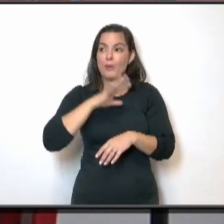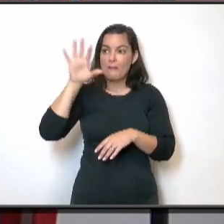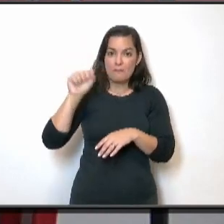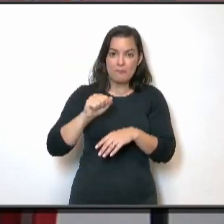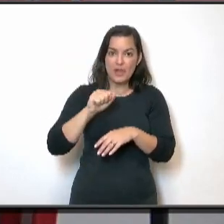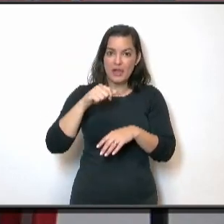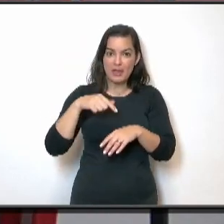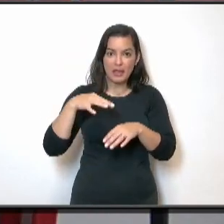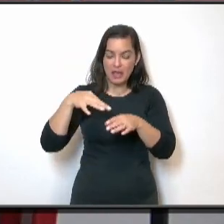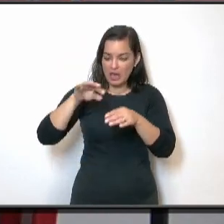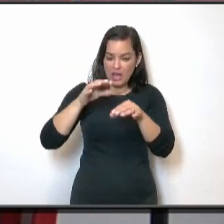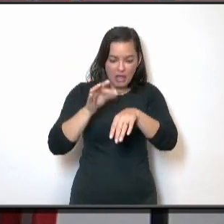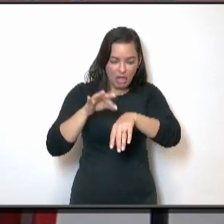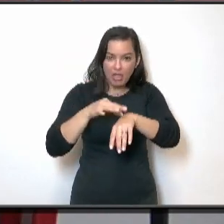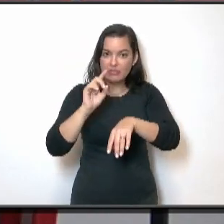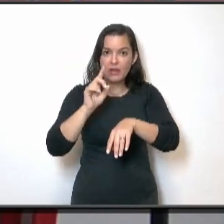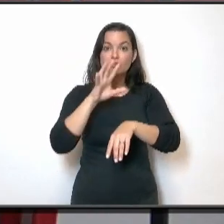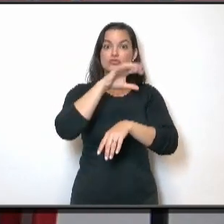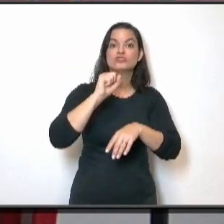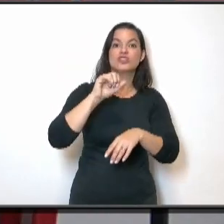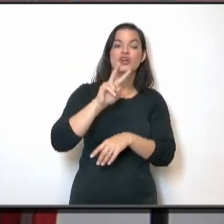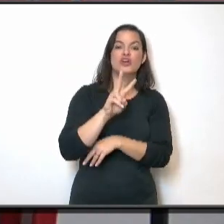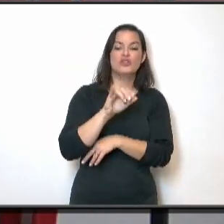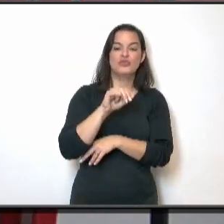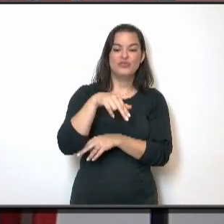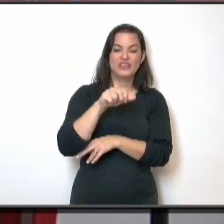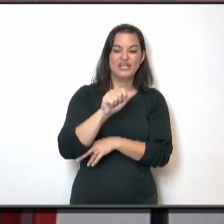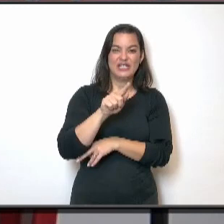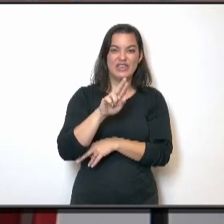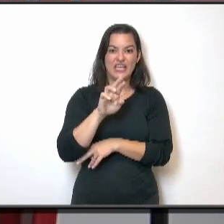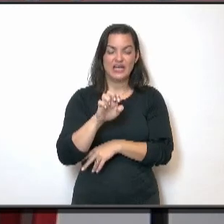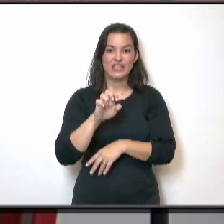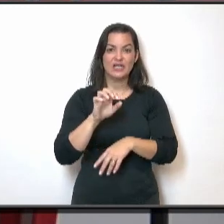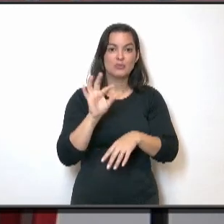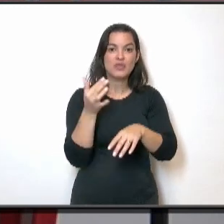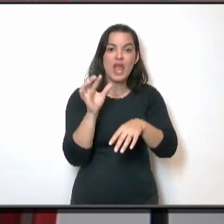E não era aquela coisinha assim, um algodãozinho. Não. Era...